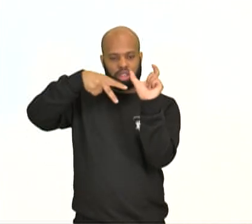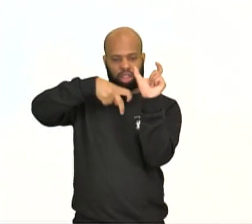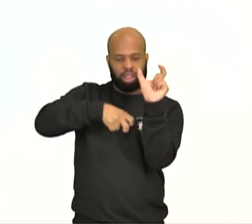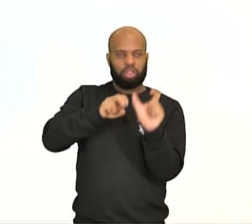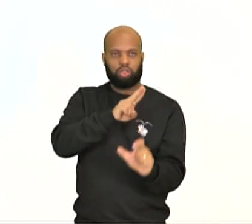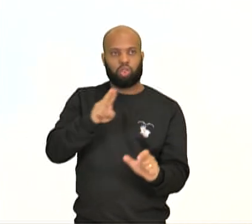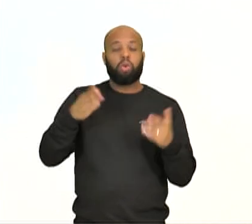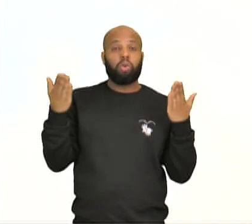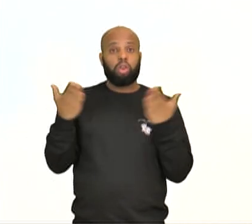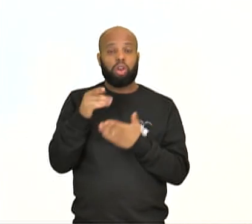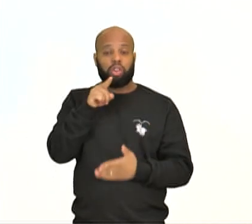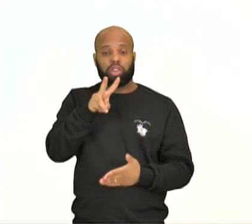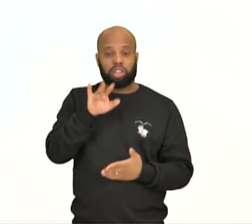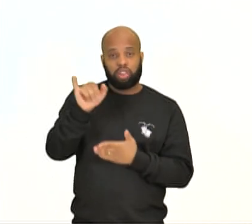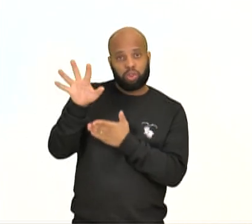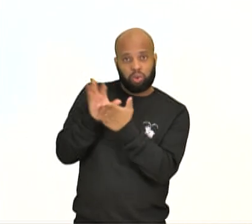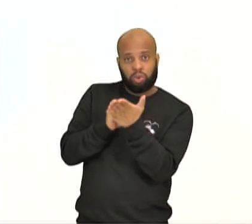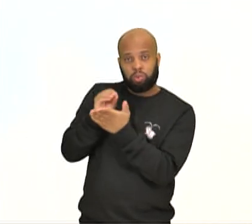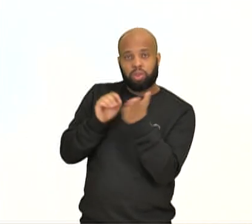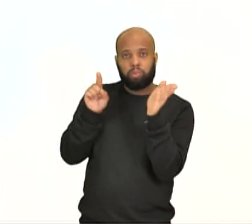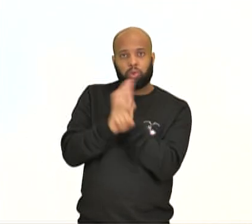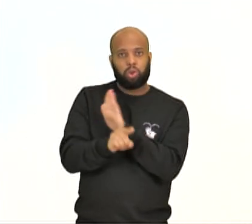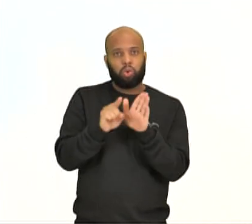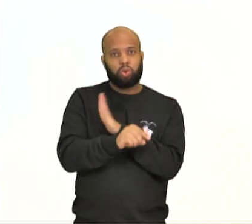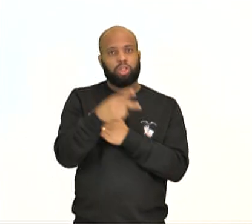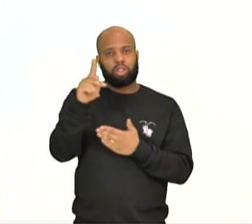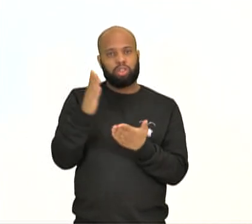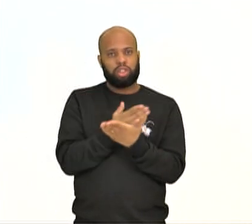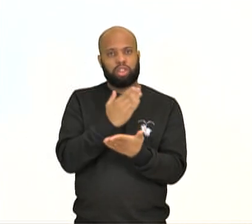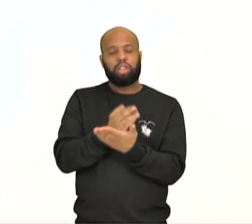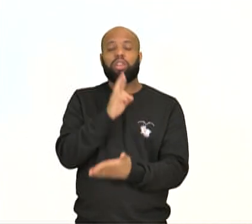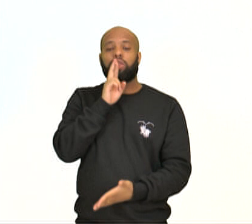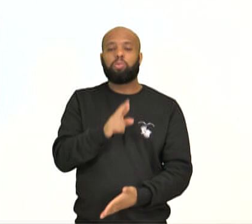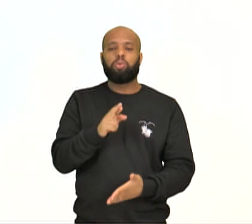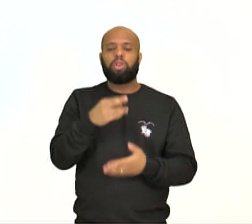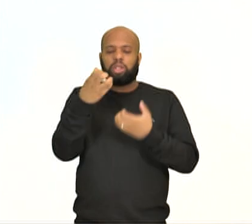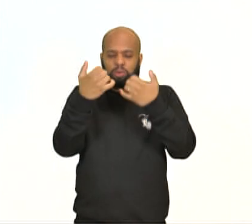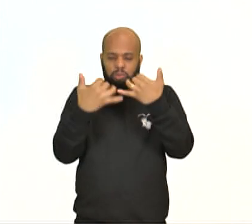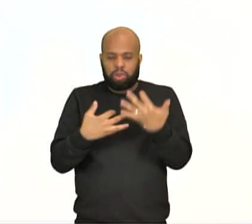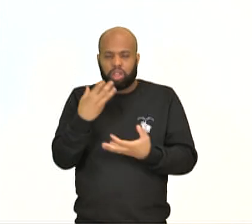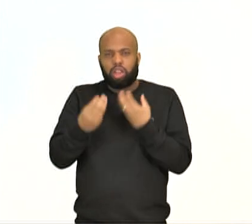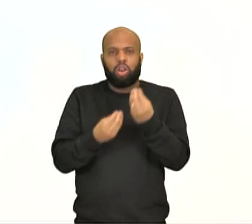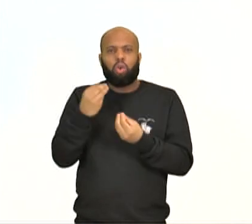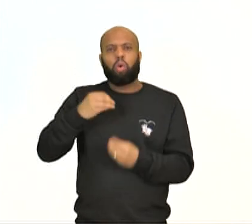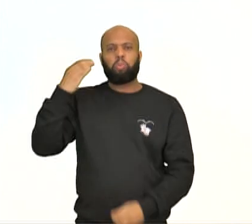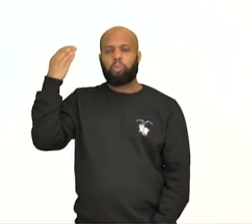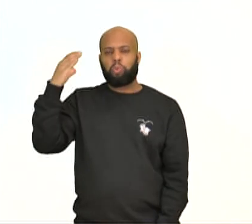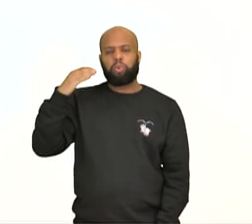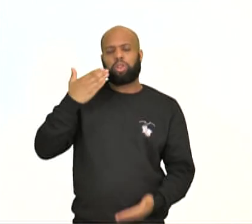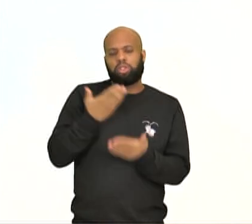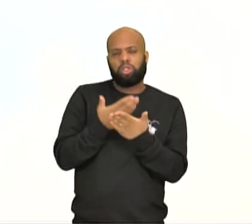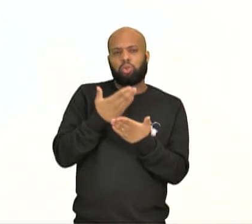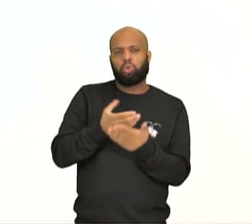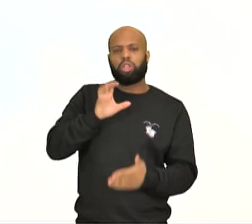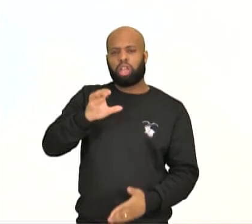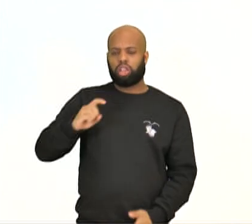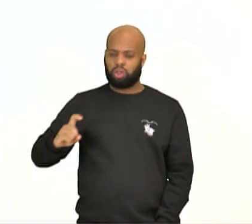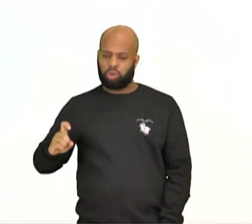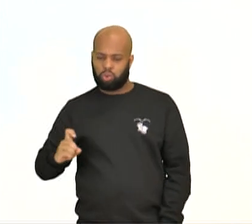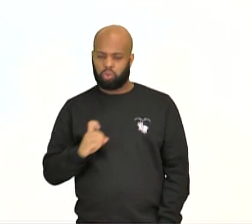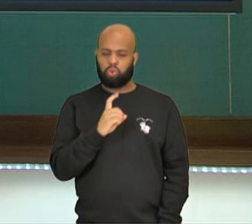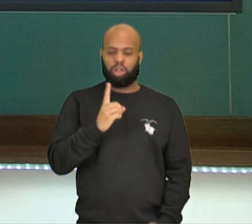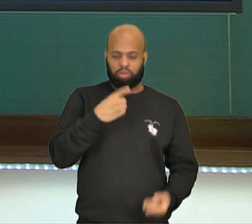copie a pergunta em seu caderno e responda. Explique como a ciência trabalha a evolução humana, como uma árvore